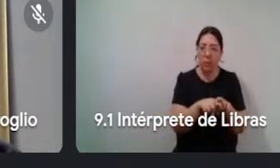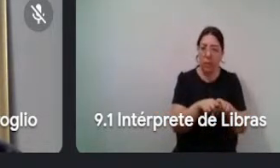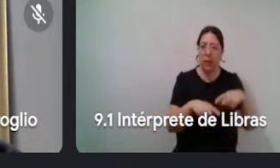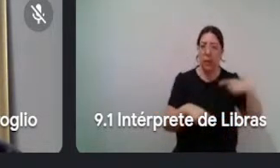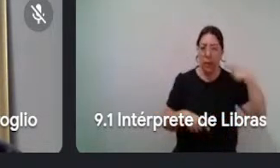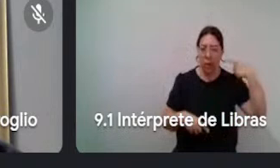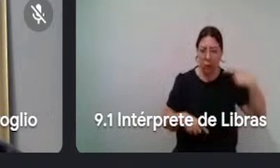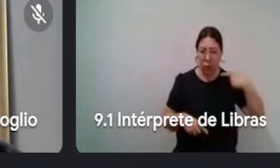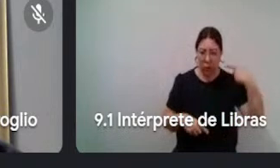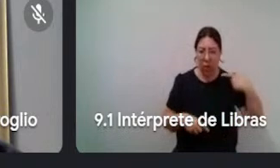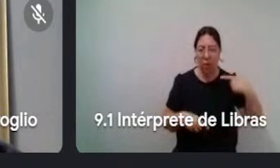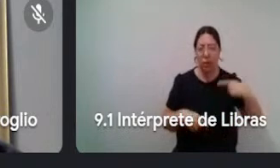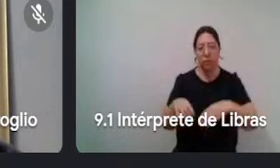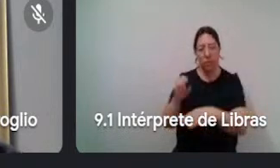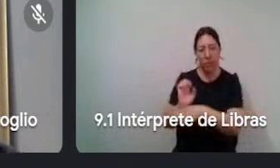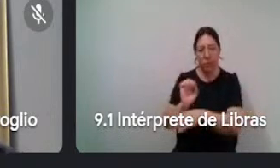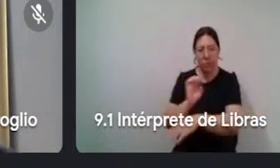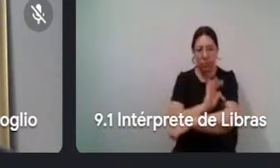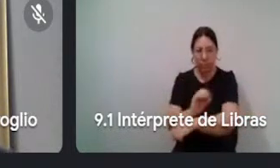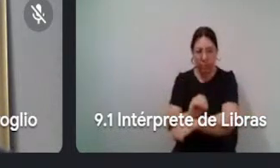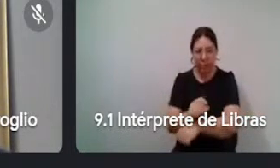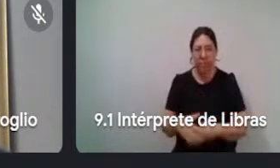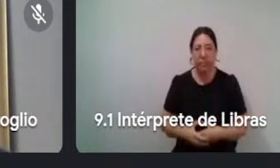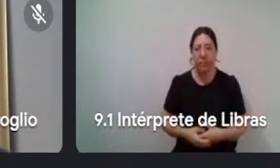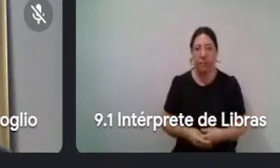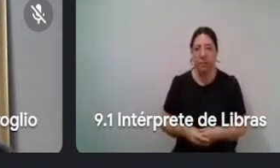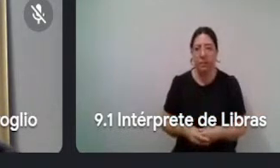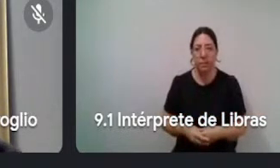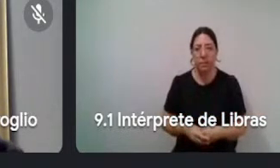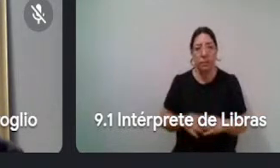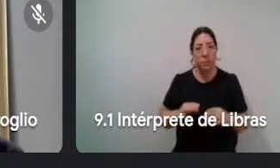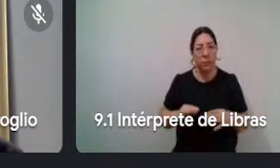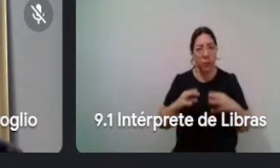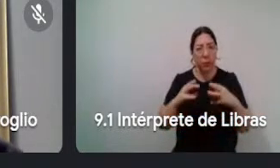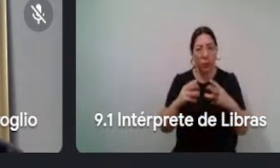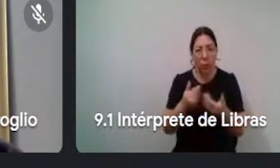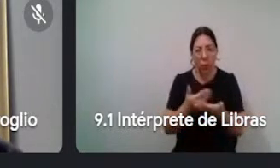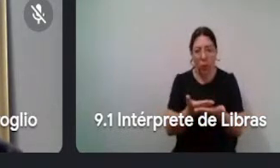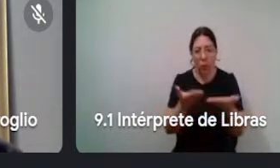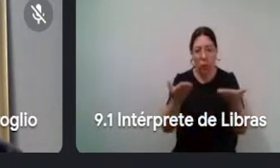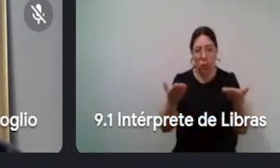Por fim, desembargador, senhores membros da Corte Eleitoral,